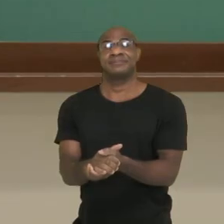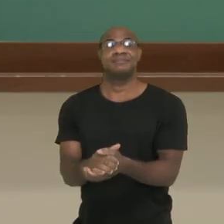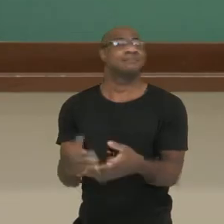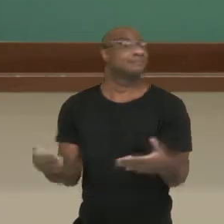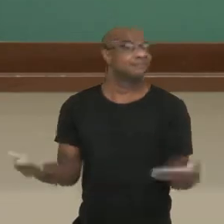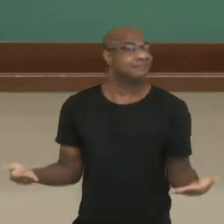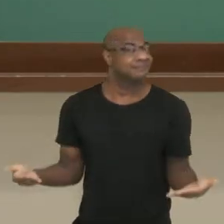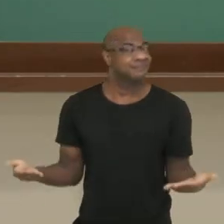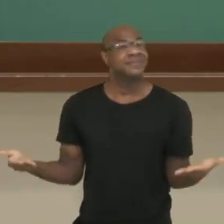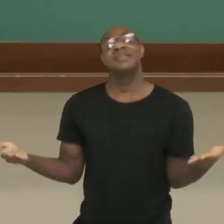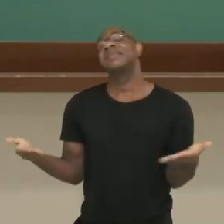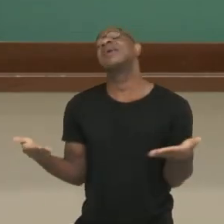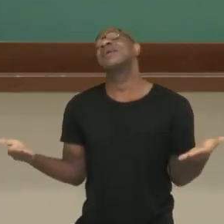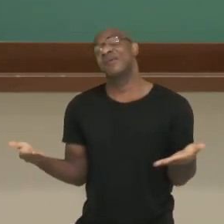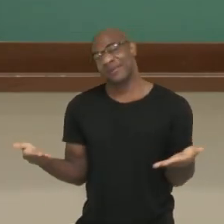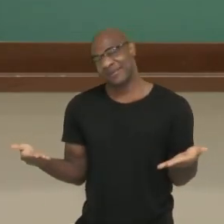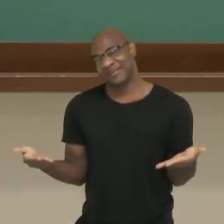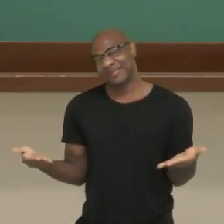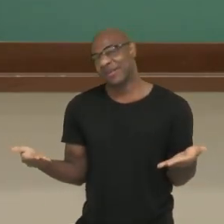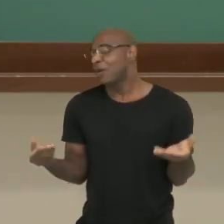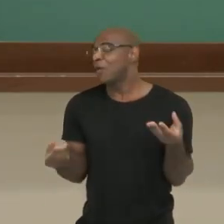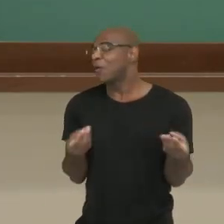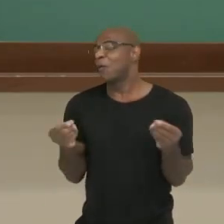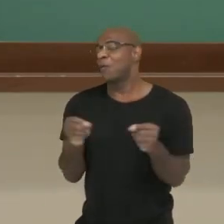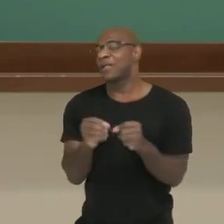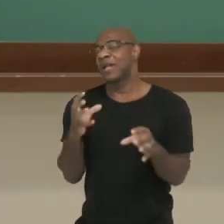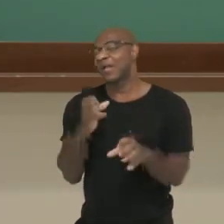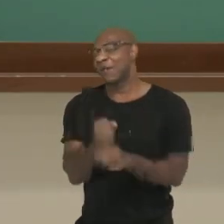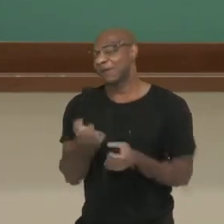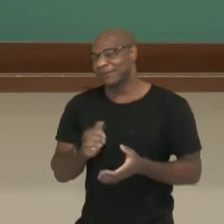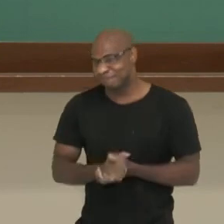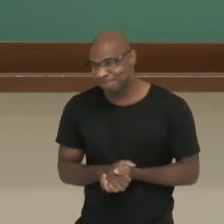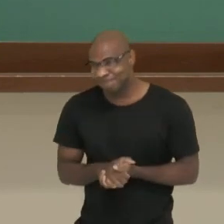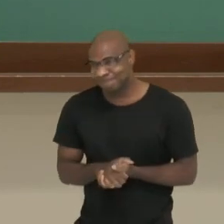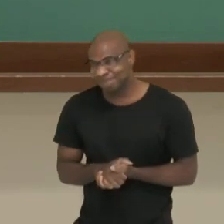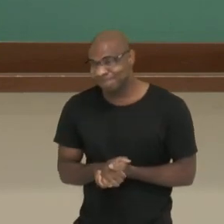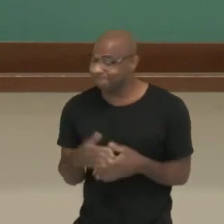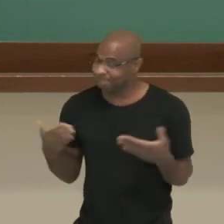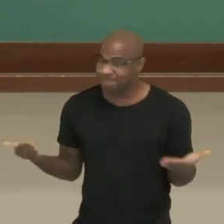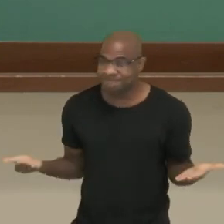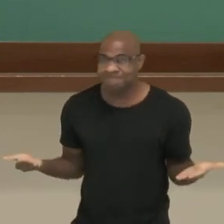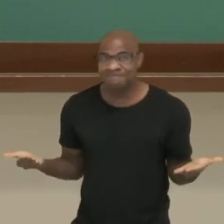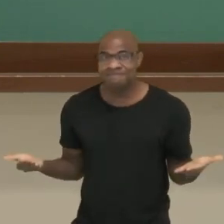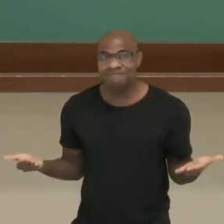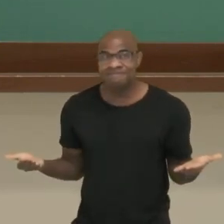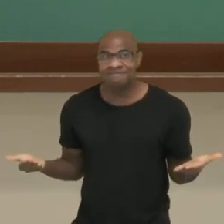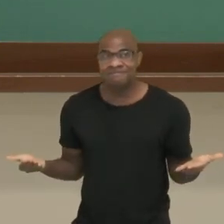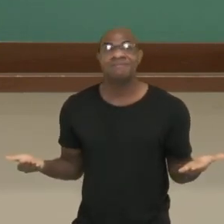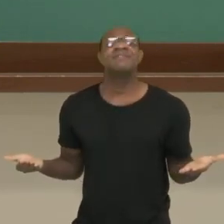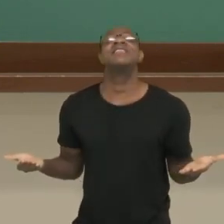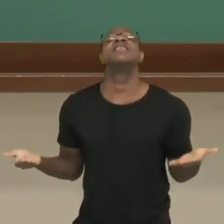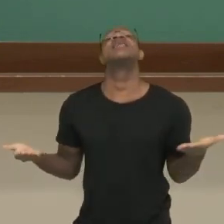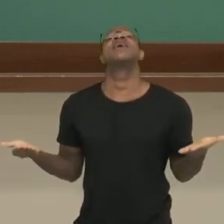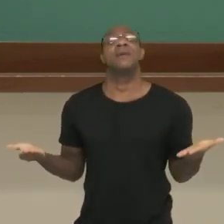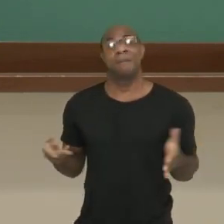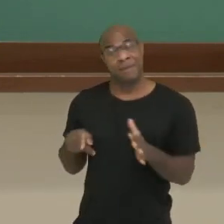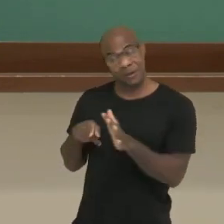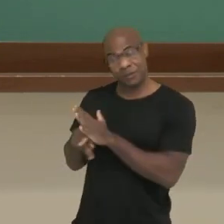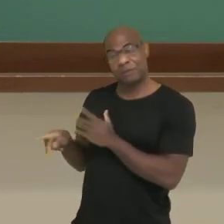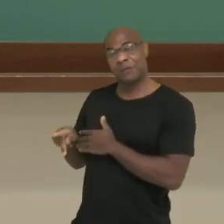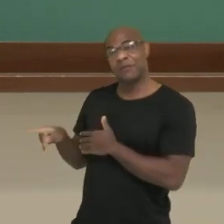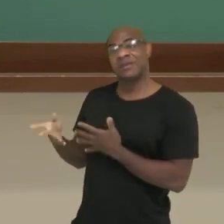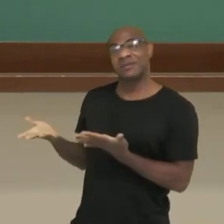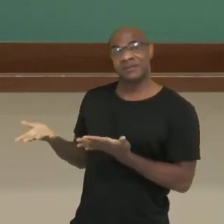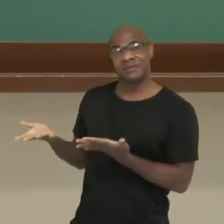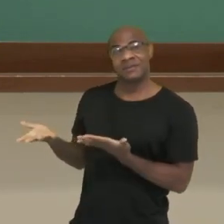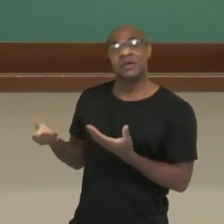E agora, José, como a gente faz essa conta? Ah, você não é José? Pergunta para o professor de português. E agora,